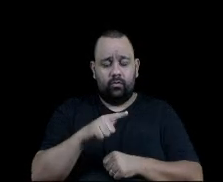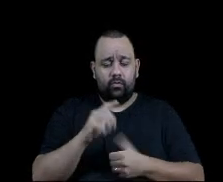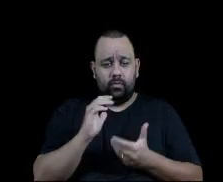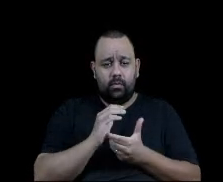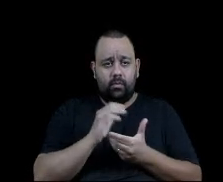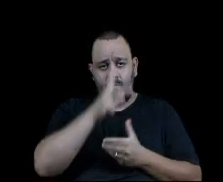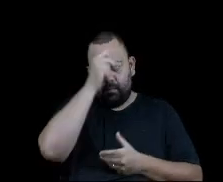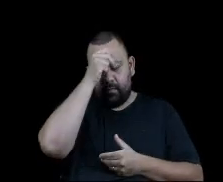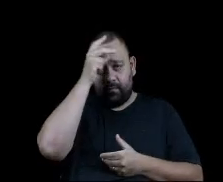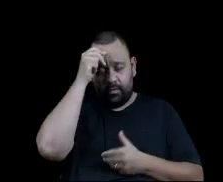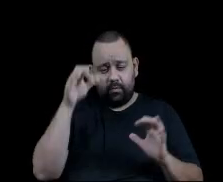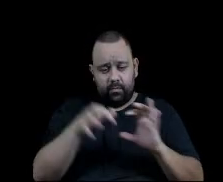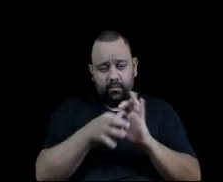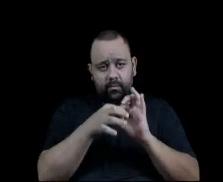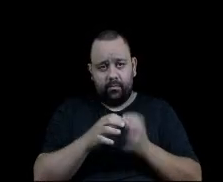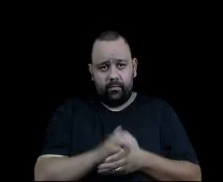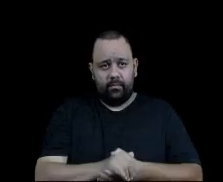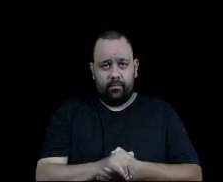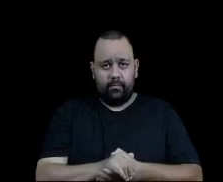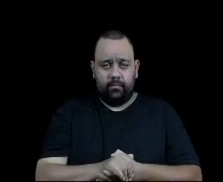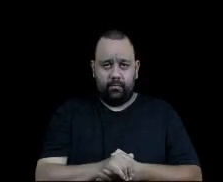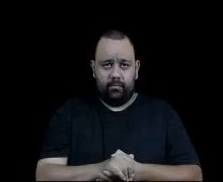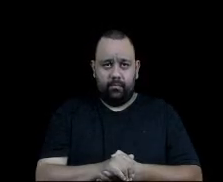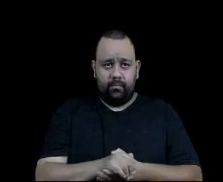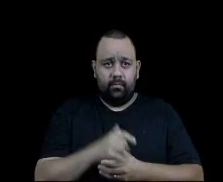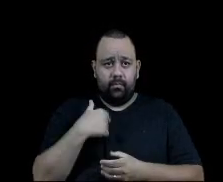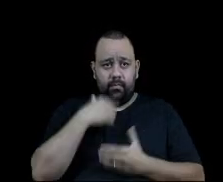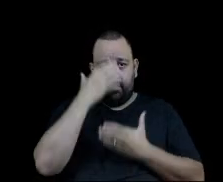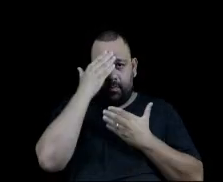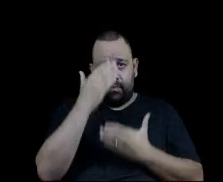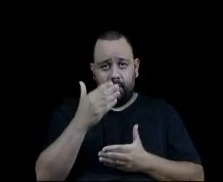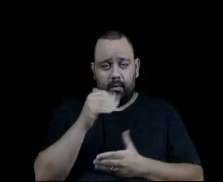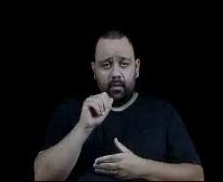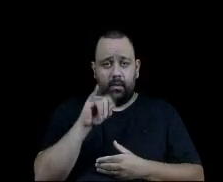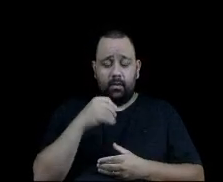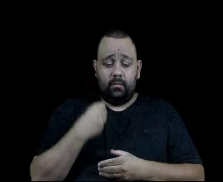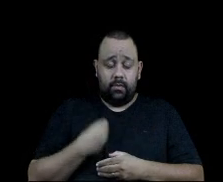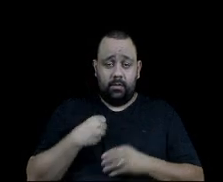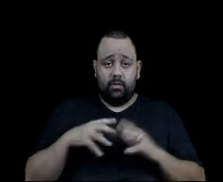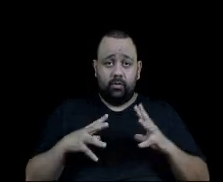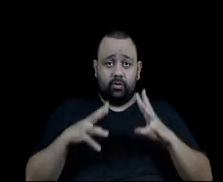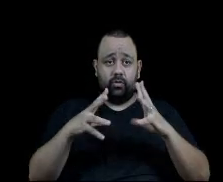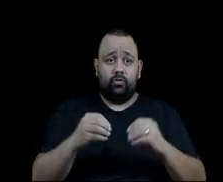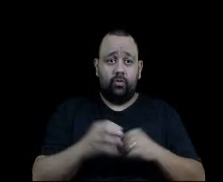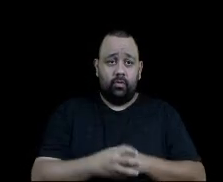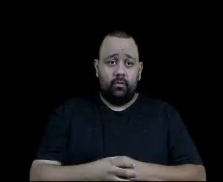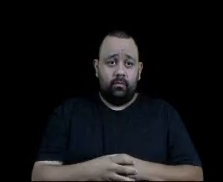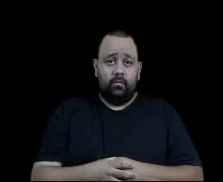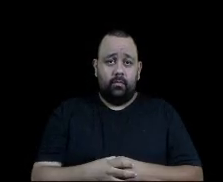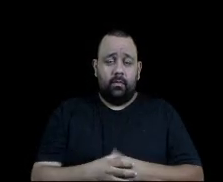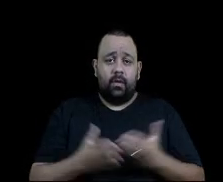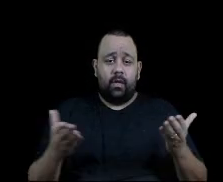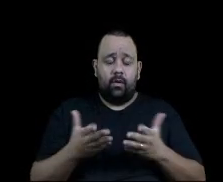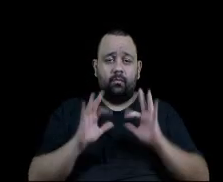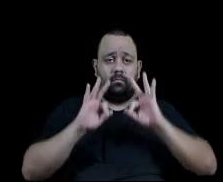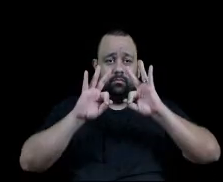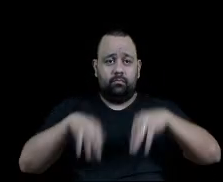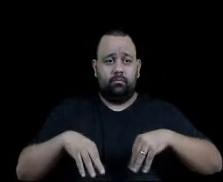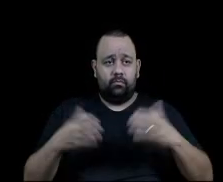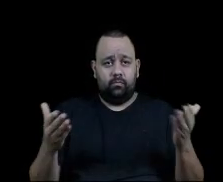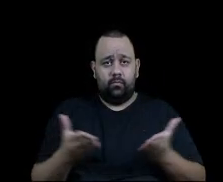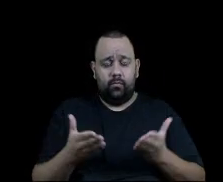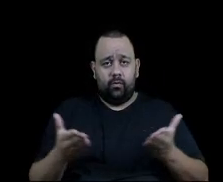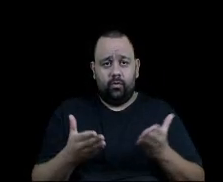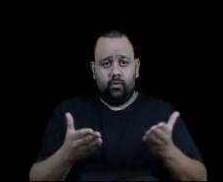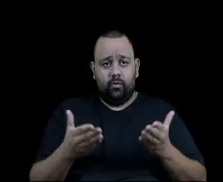em conjunto, né, com a Câmara e a Prefeitura. A gente agradece a Diane, a presença de todos também,